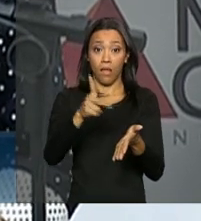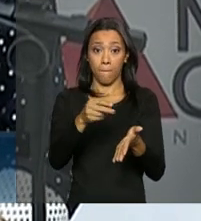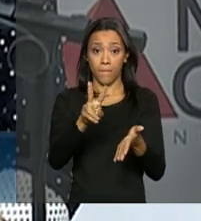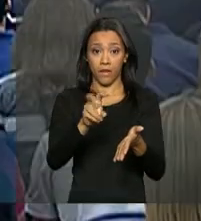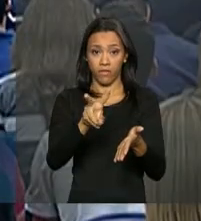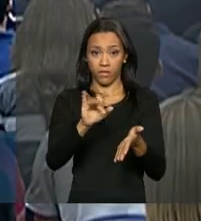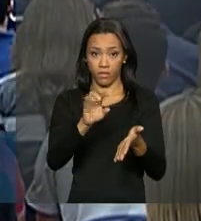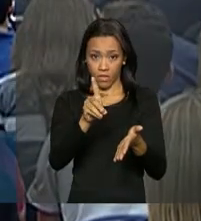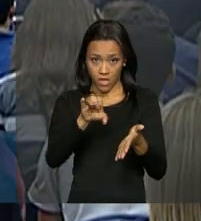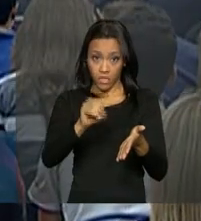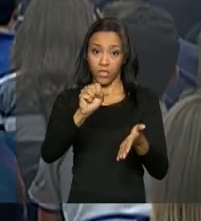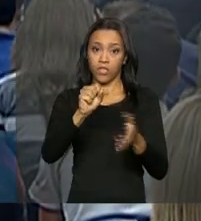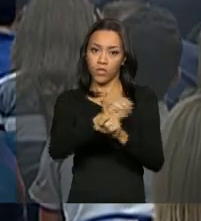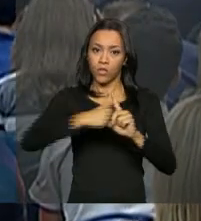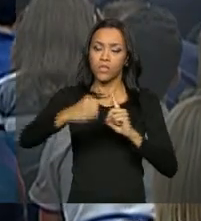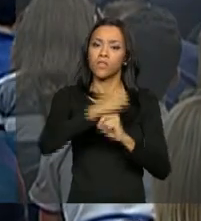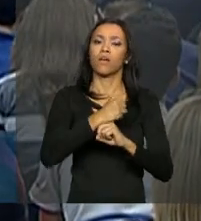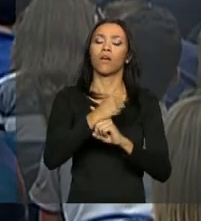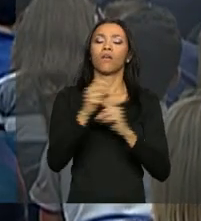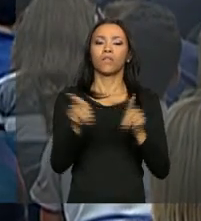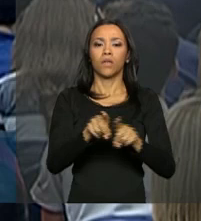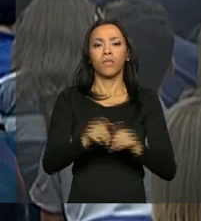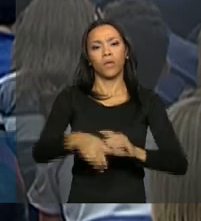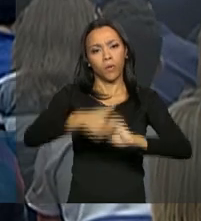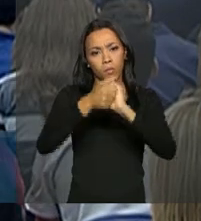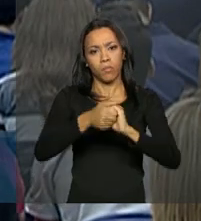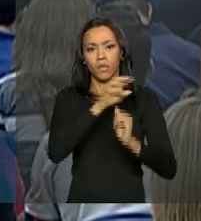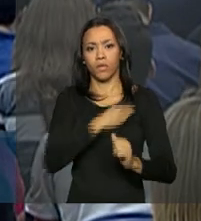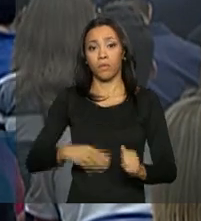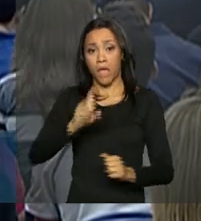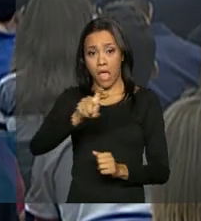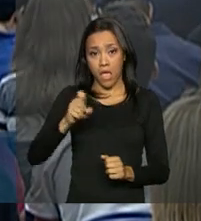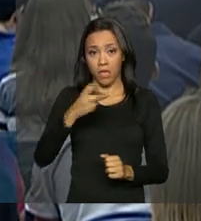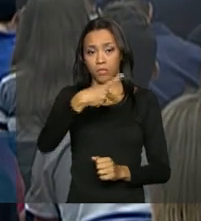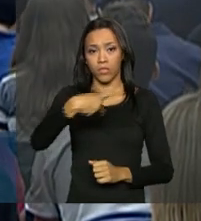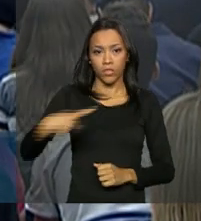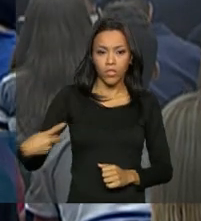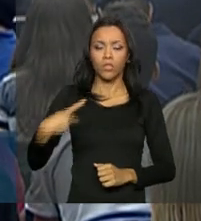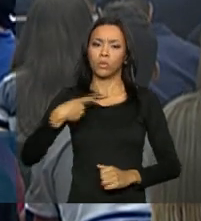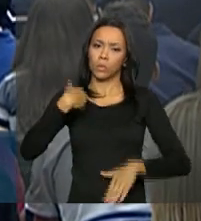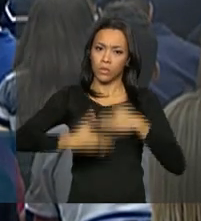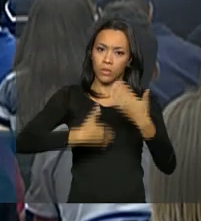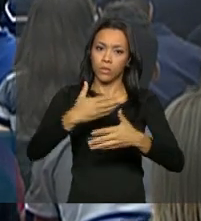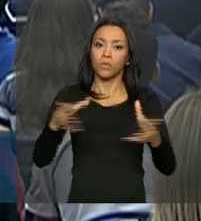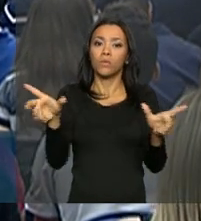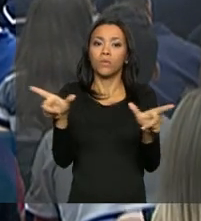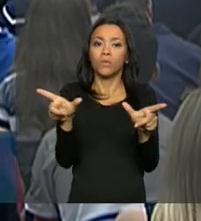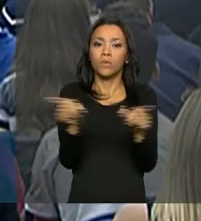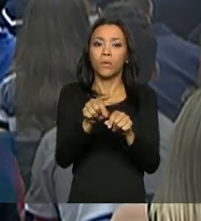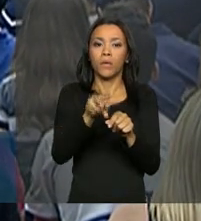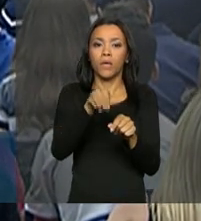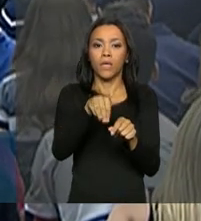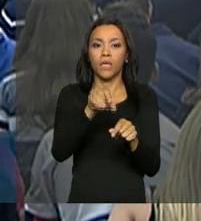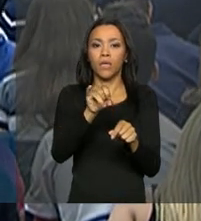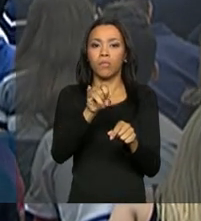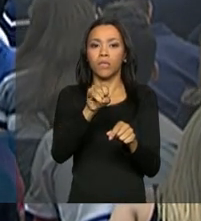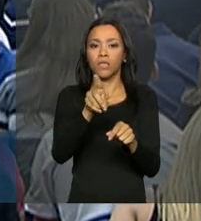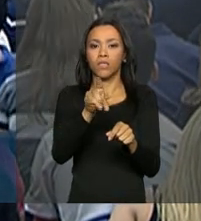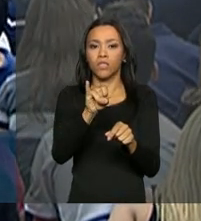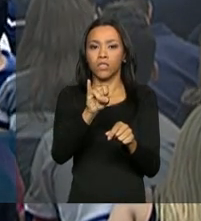Carlos Gabas. Cumprimento o senhor Mauro Borges, ex-ministro do Desenvolvimento, Indústria e Comércio e atual presidente da